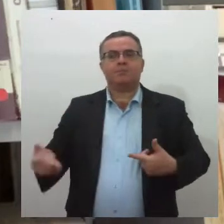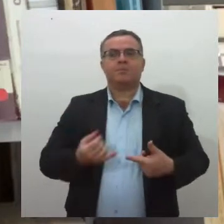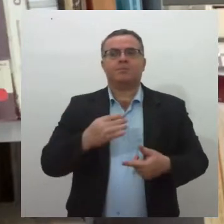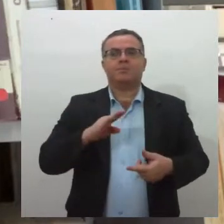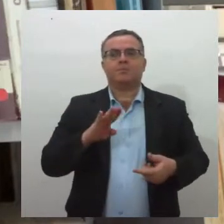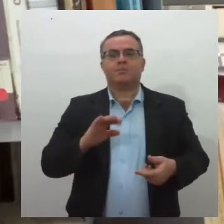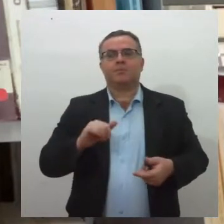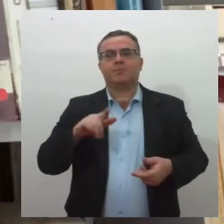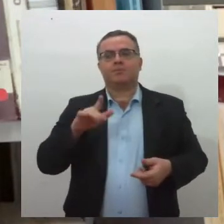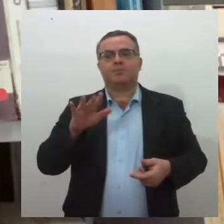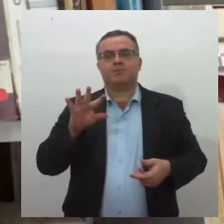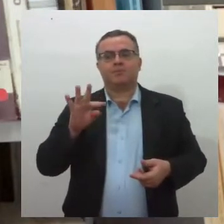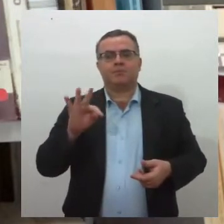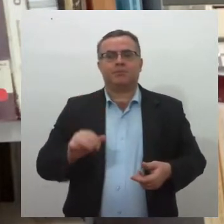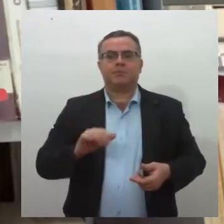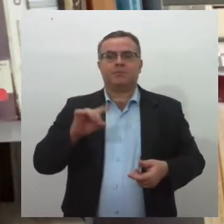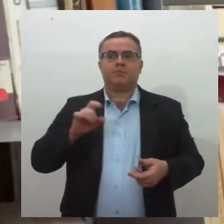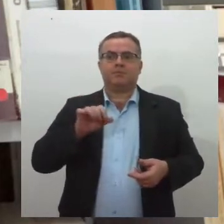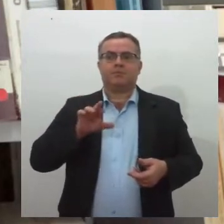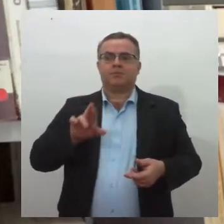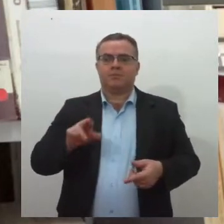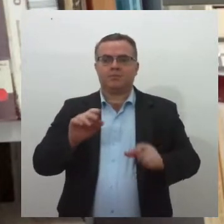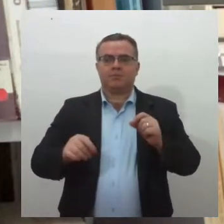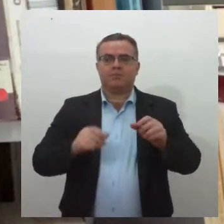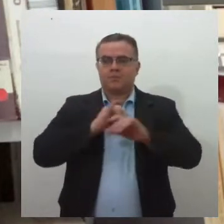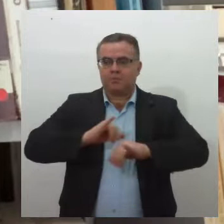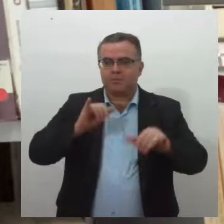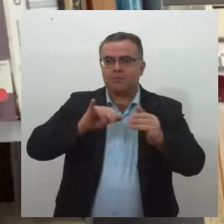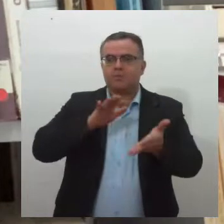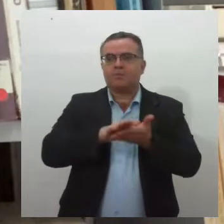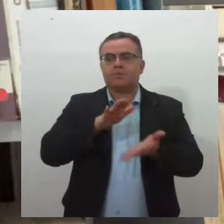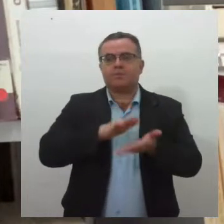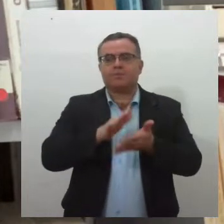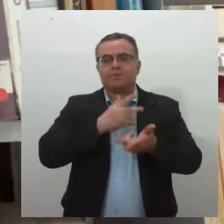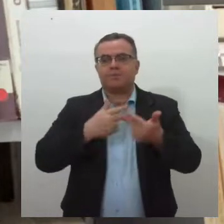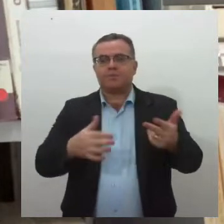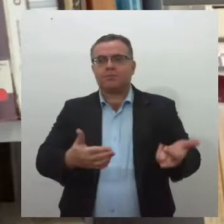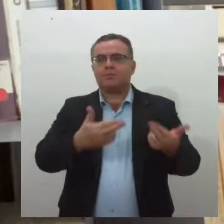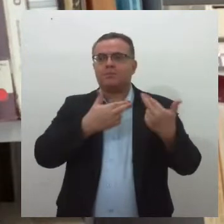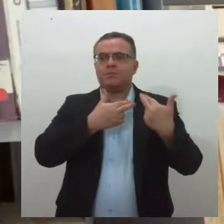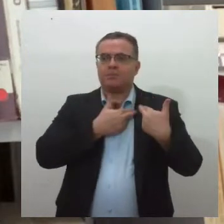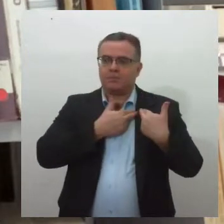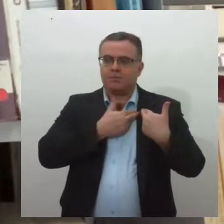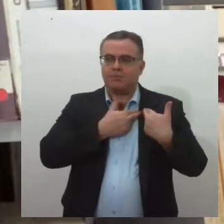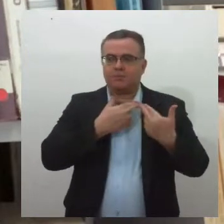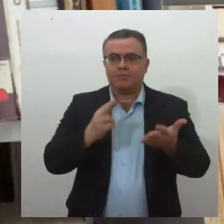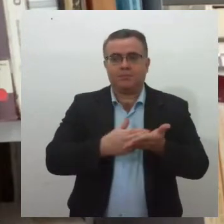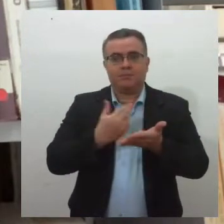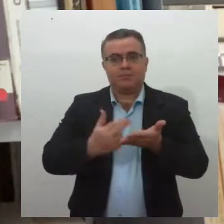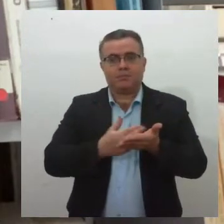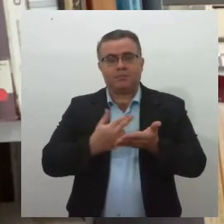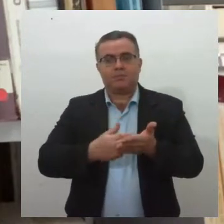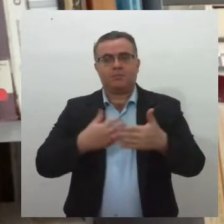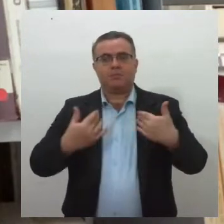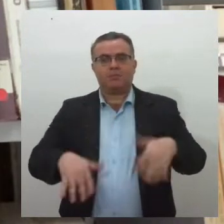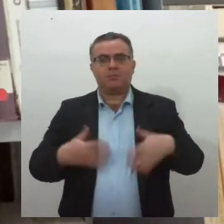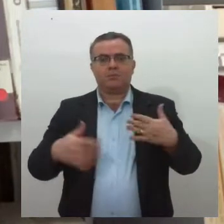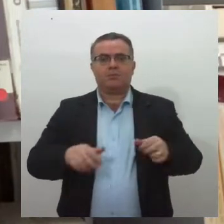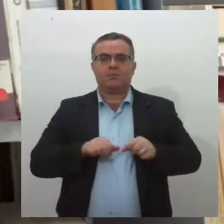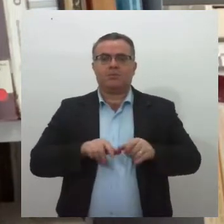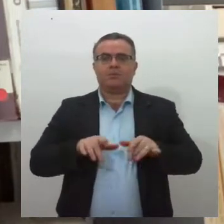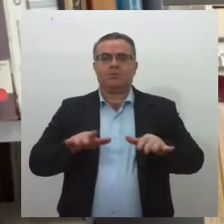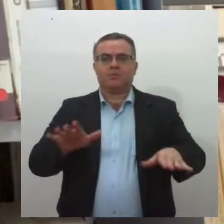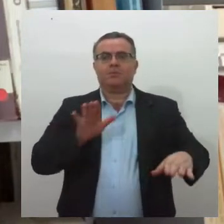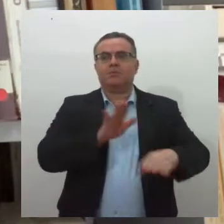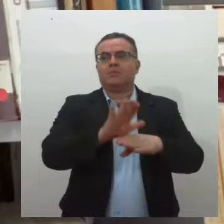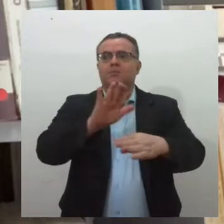Góes, né, com suas publicações à frente de um periódico, e que de muito contribuiu